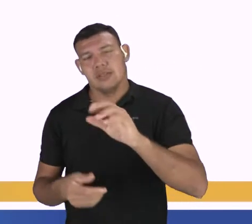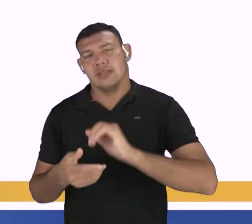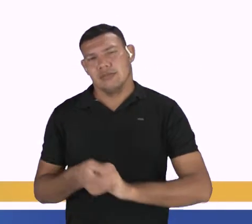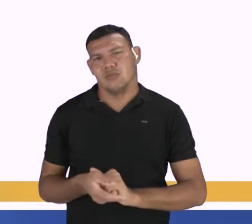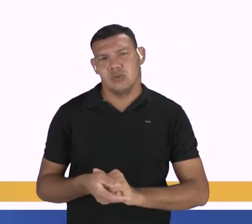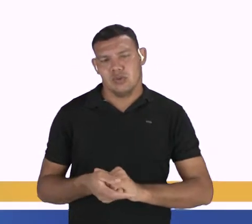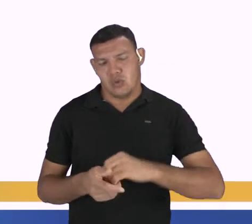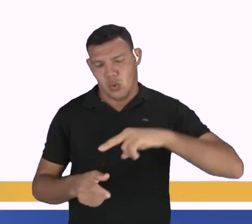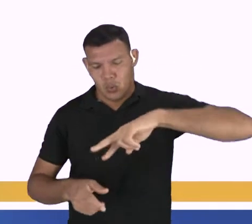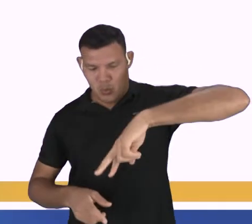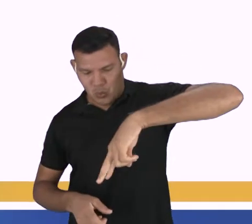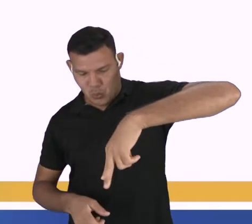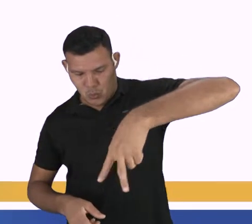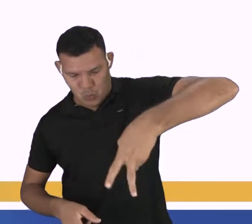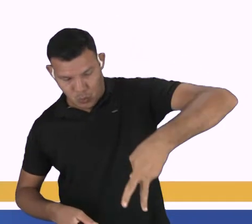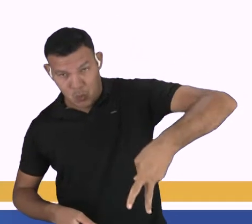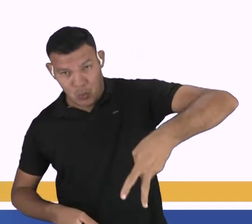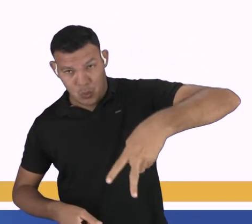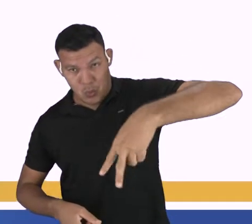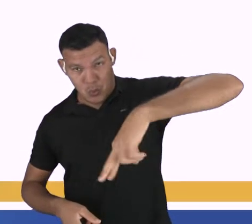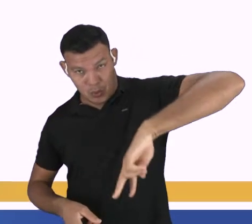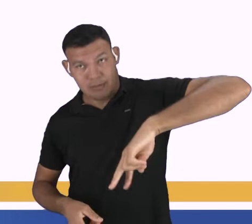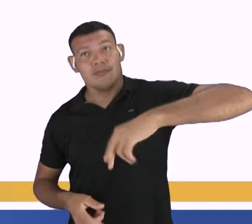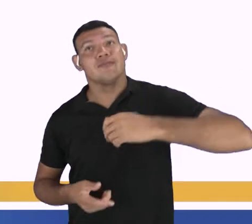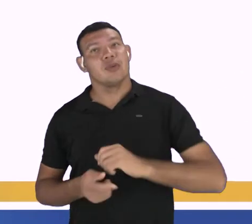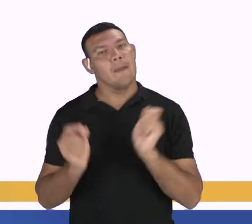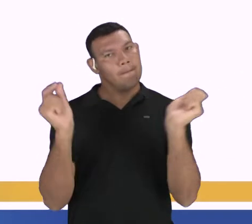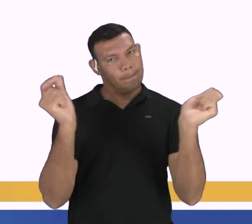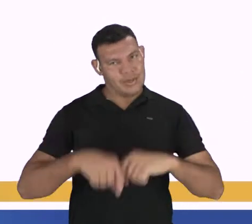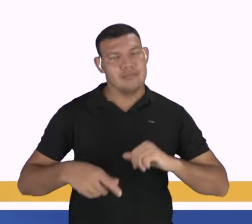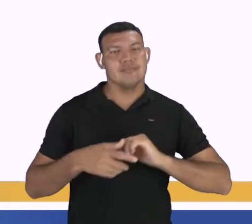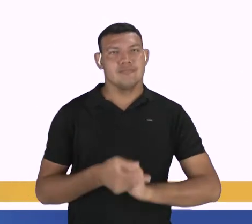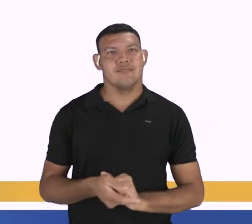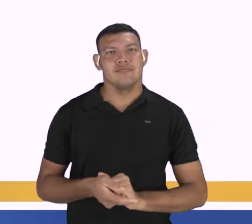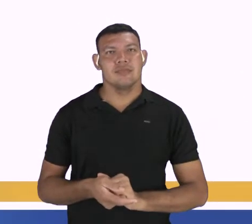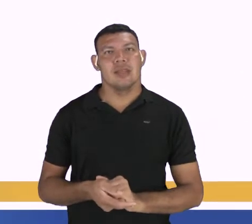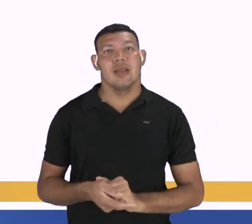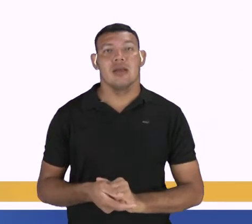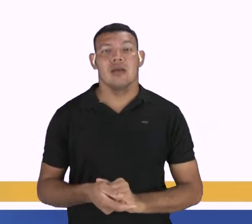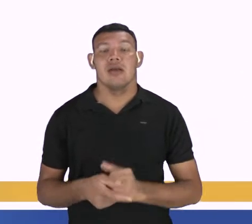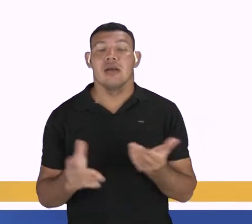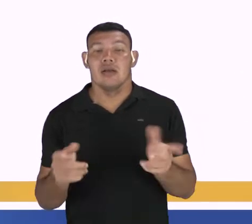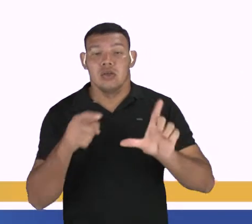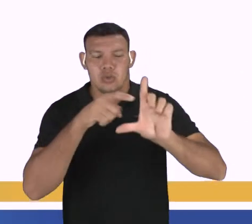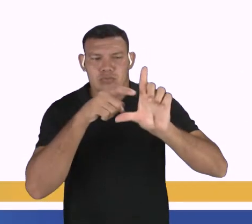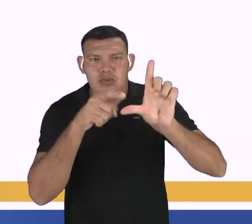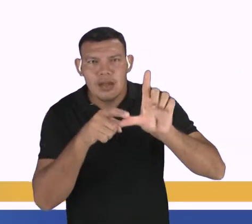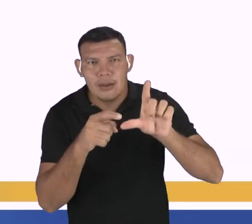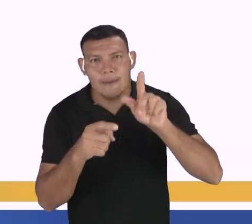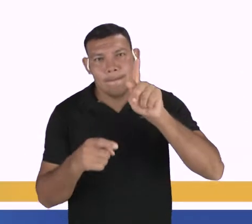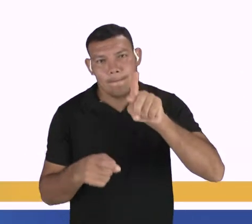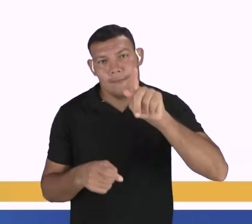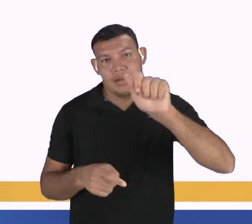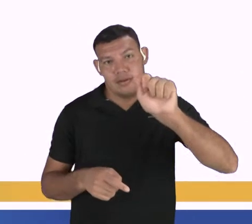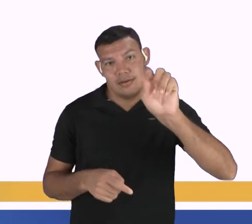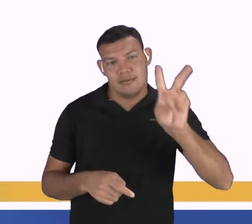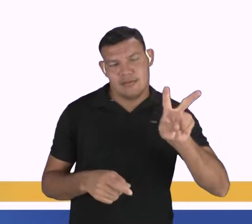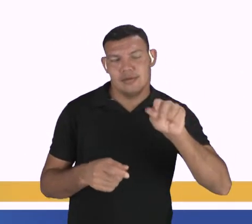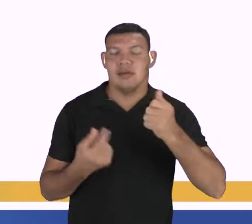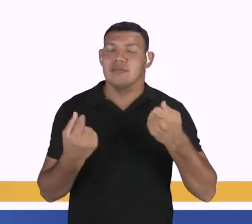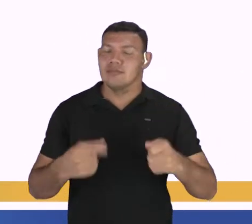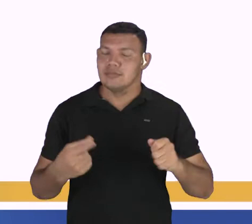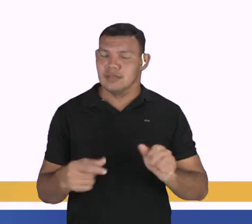transferidor, obviamente, né, porque alguns ângulos aí, por exemplo, o ângulo PAV, ele é um ângulo reto, né, mas você precisa